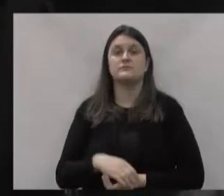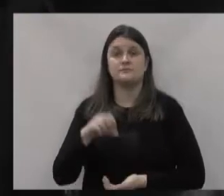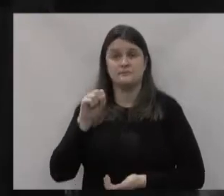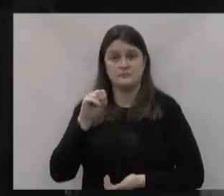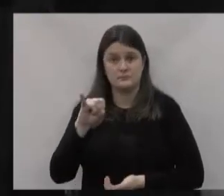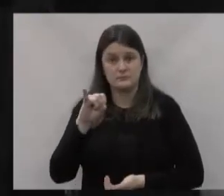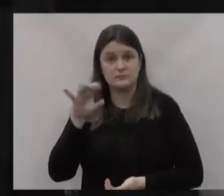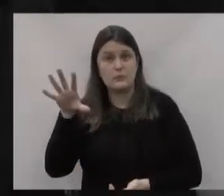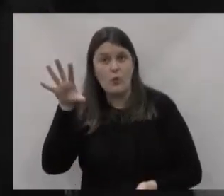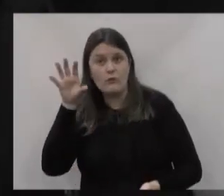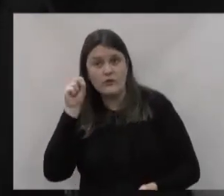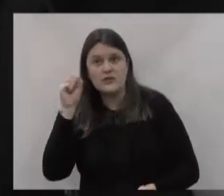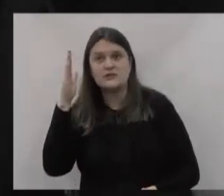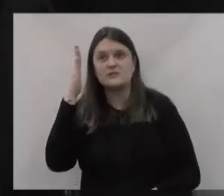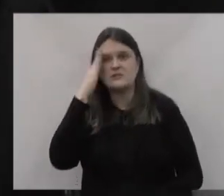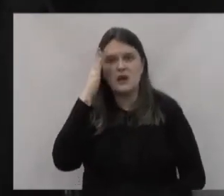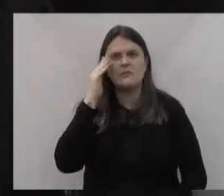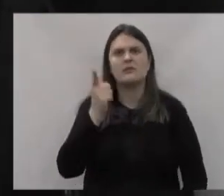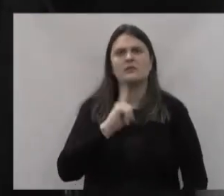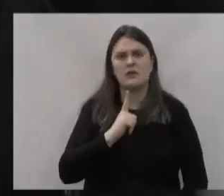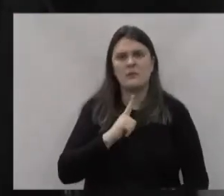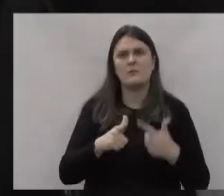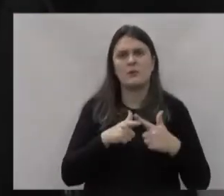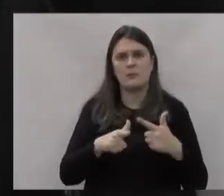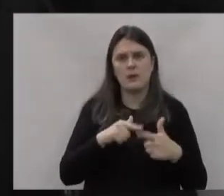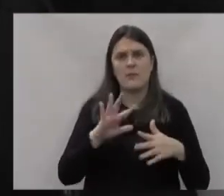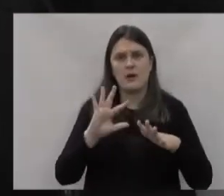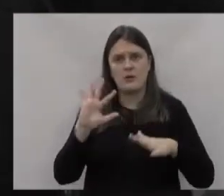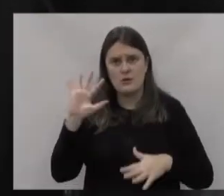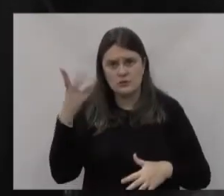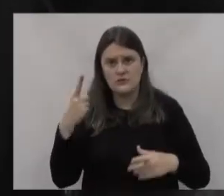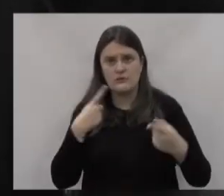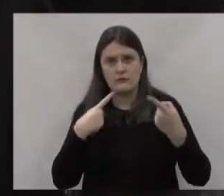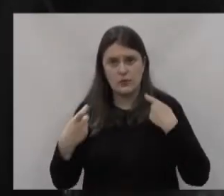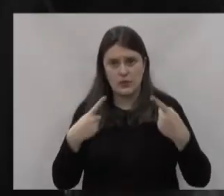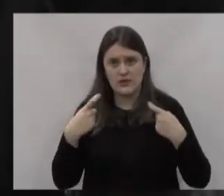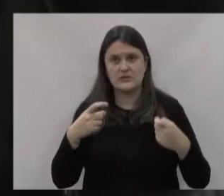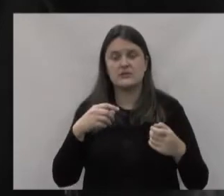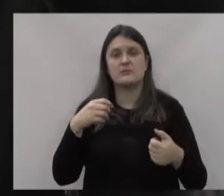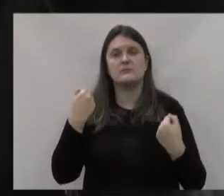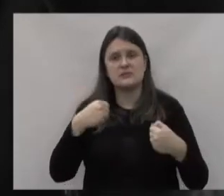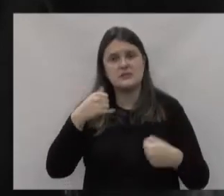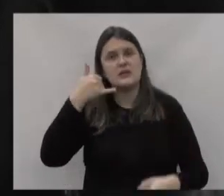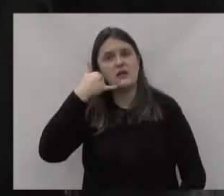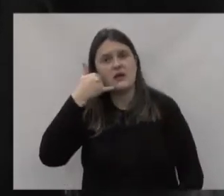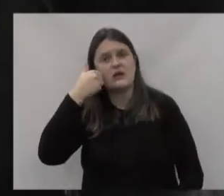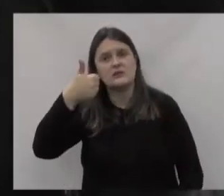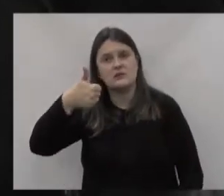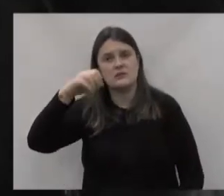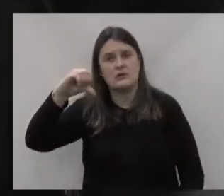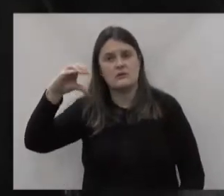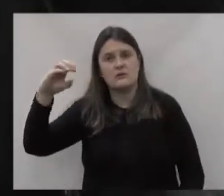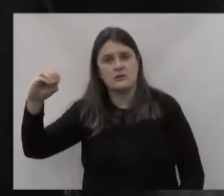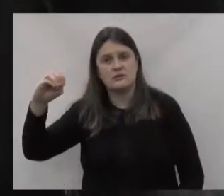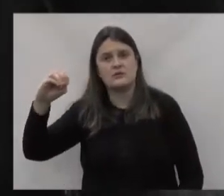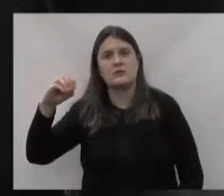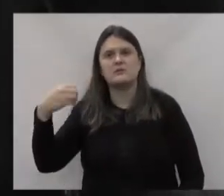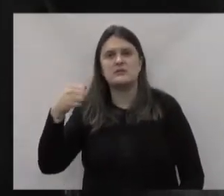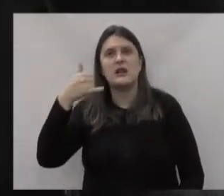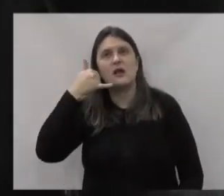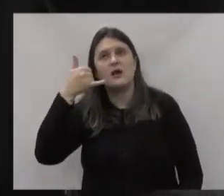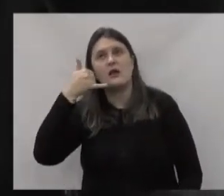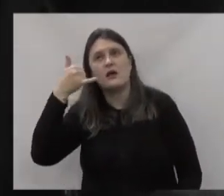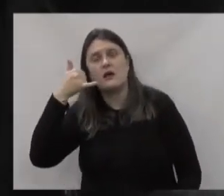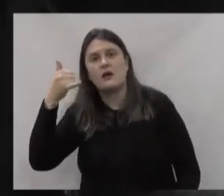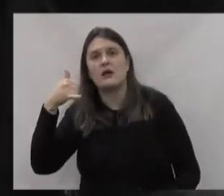se você ouvir e souber que está acontecendo a violência, é 190. Né? Liga 1, liga 2, liga